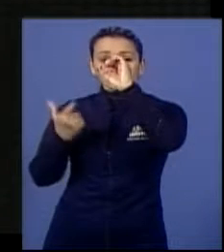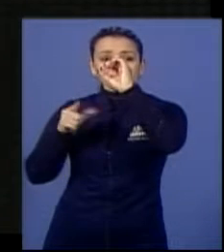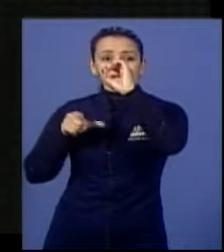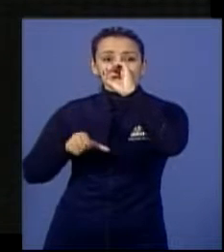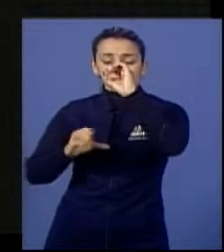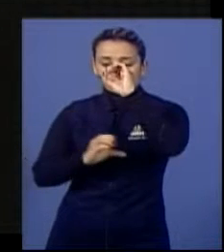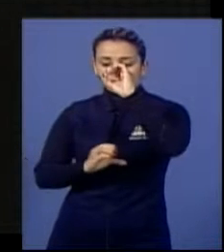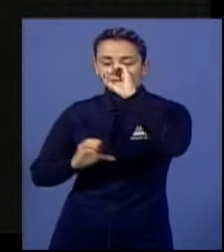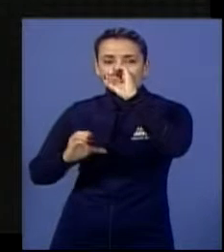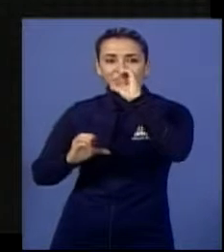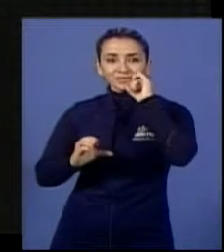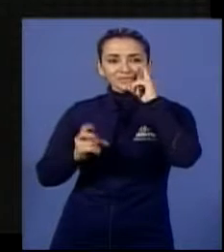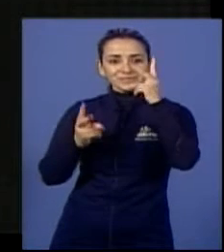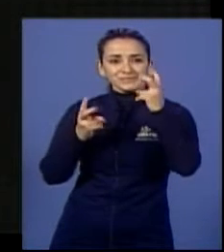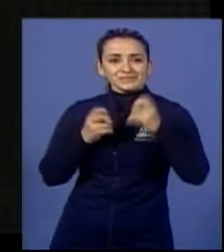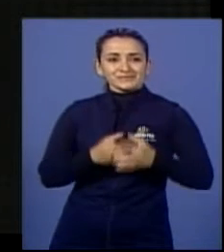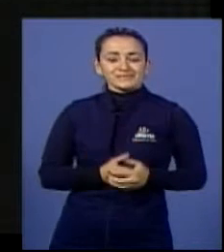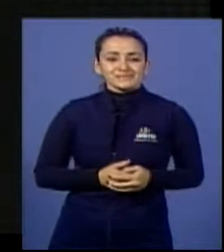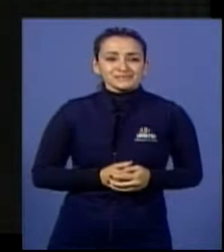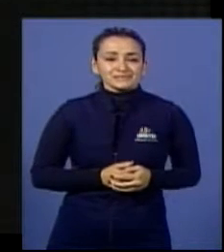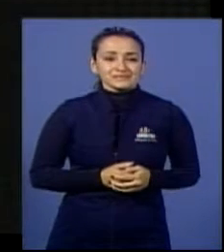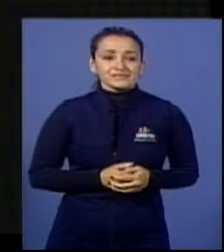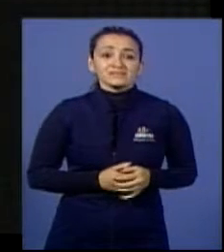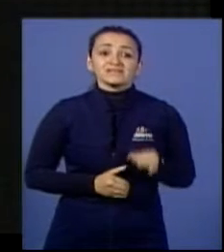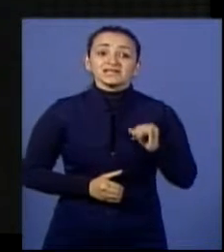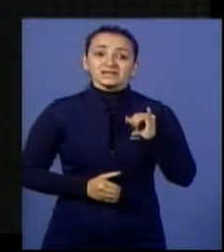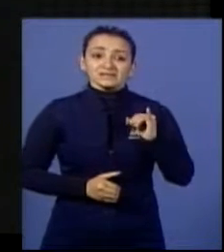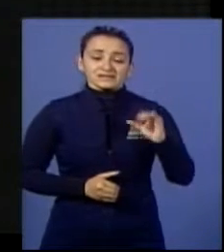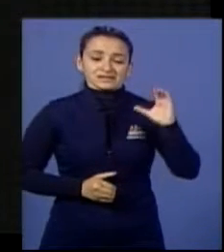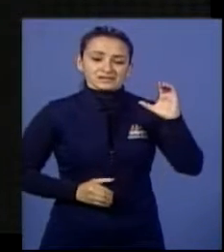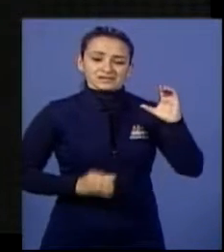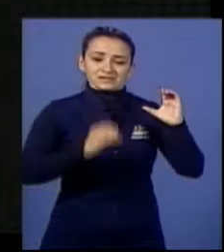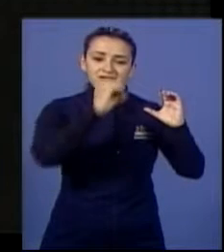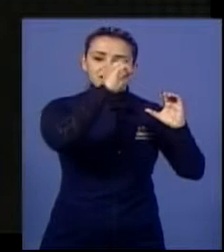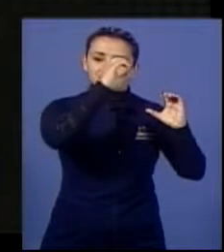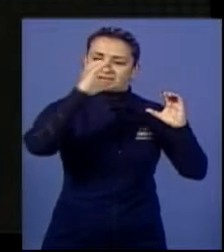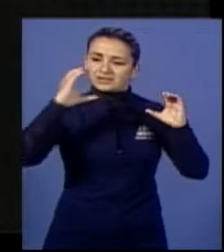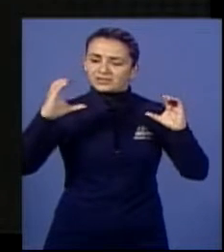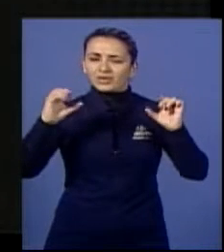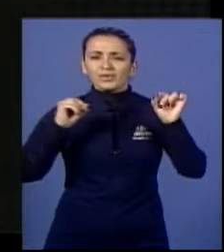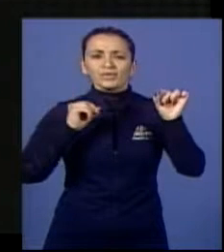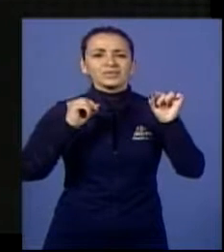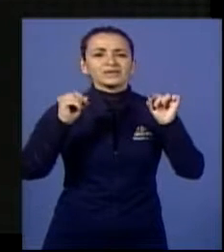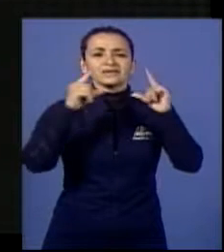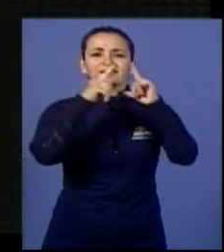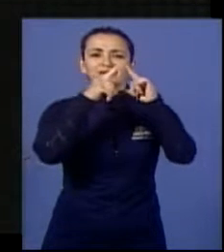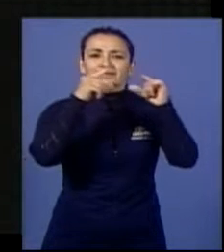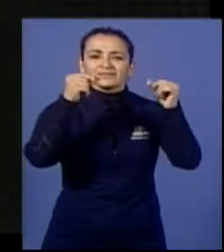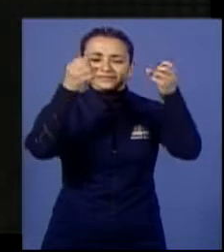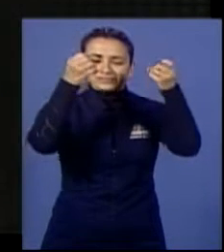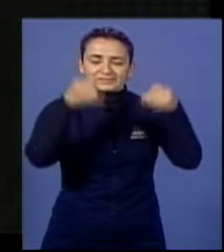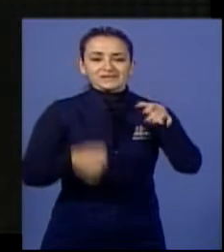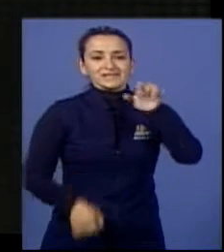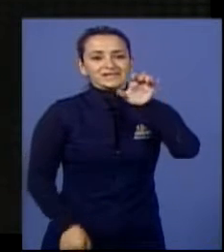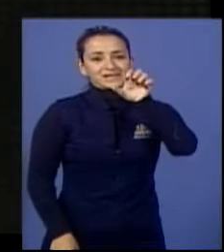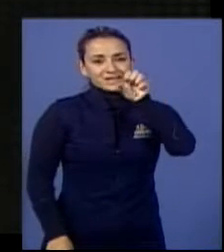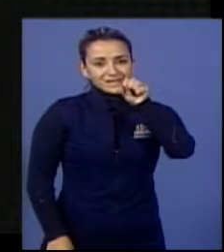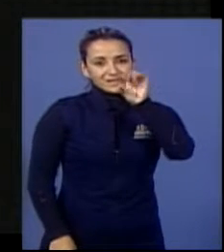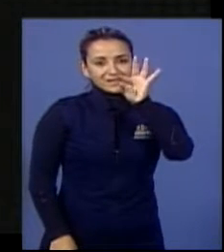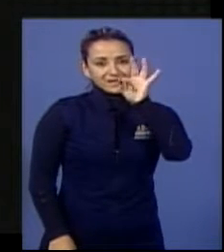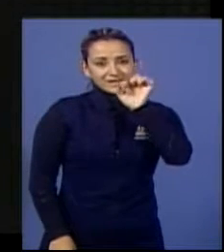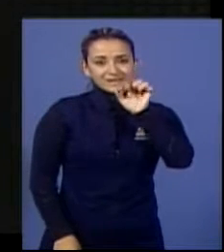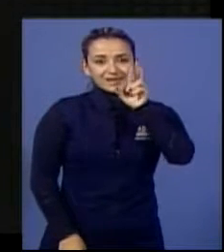novamente carbono. O oxigênio entre carbonos com a C dupla O. Que função é essa? Essa função é